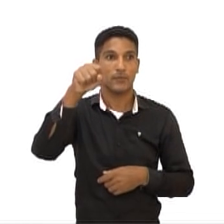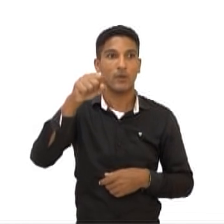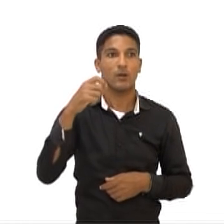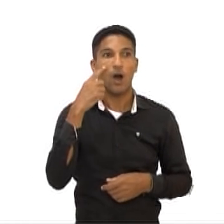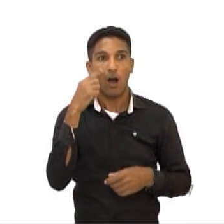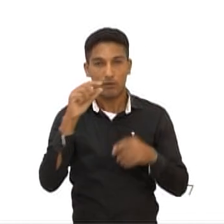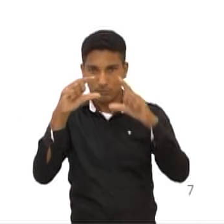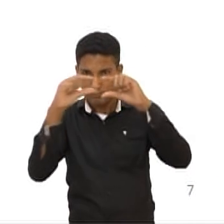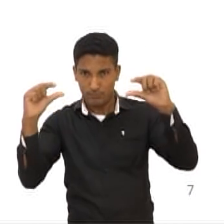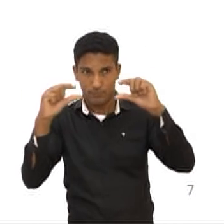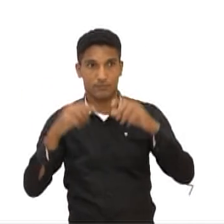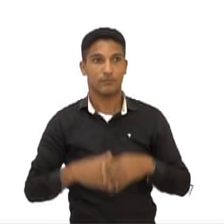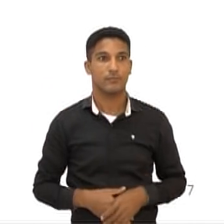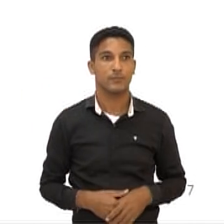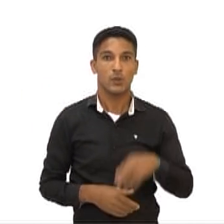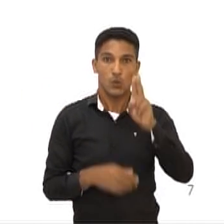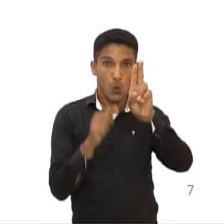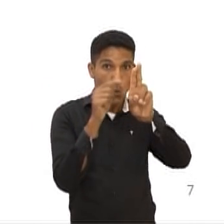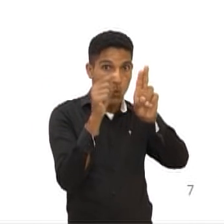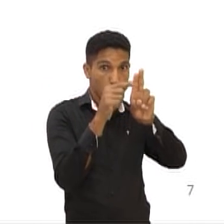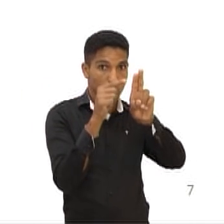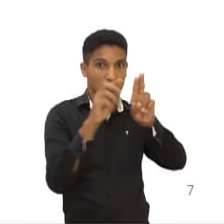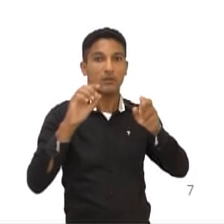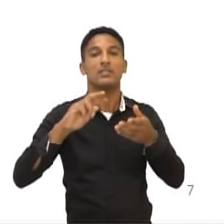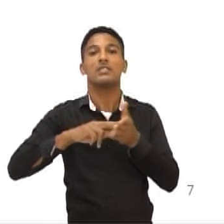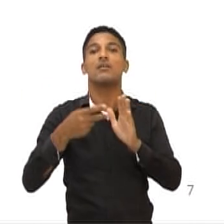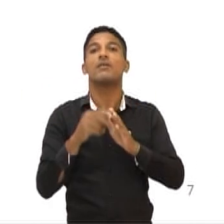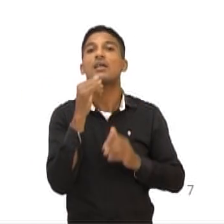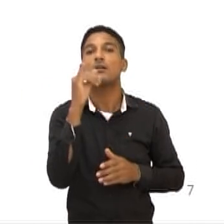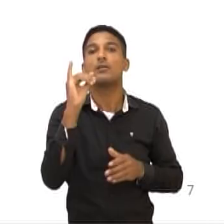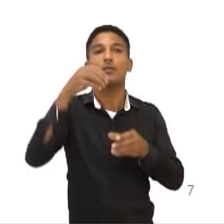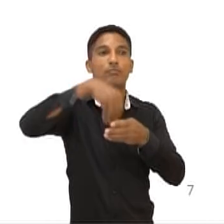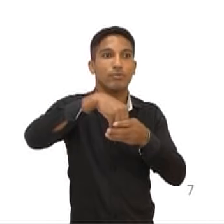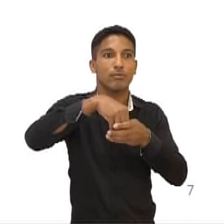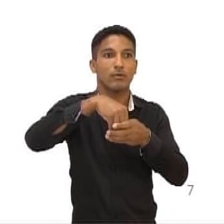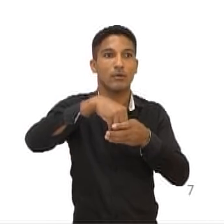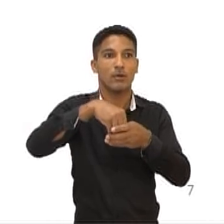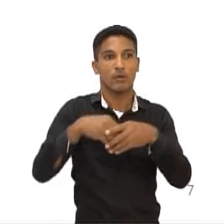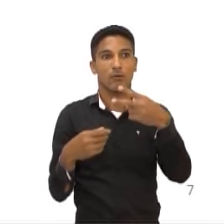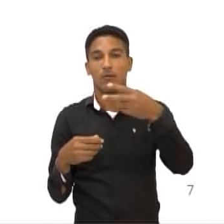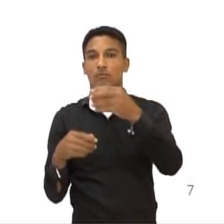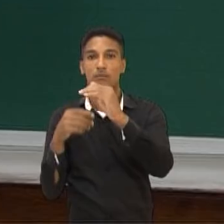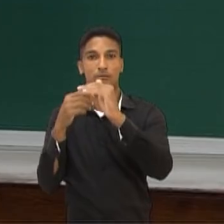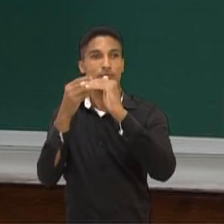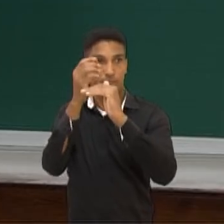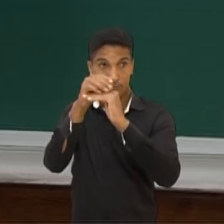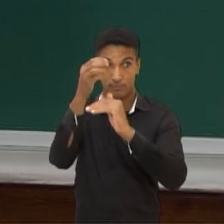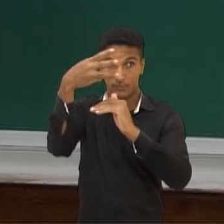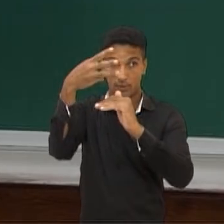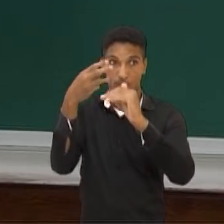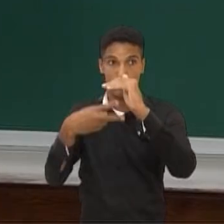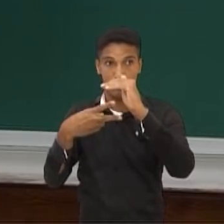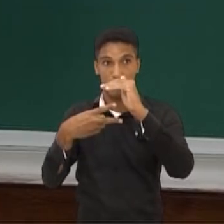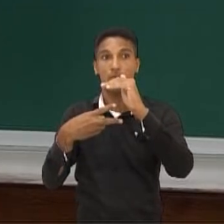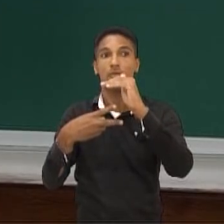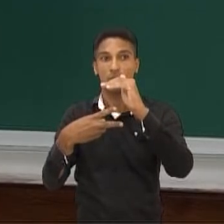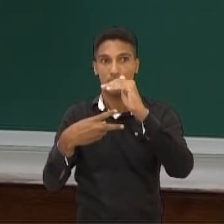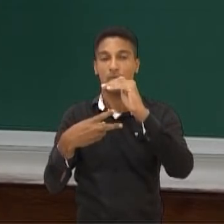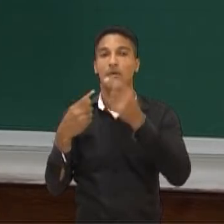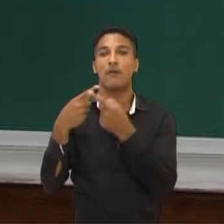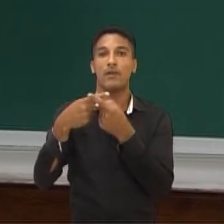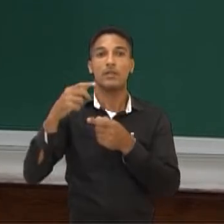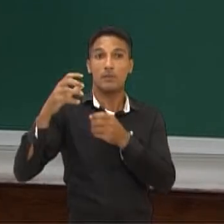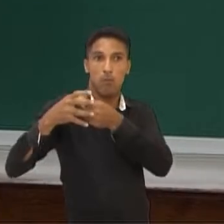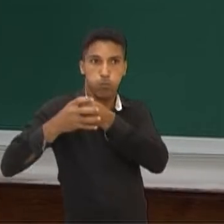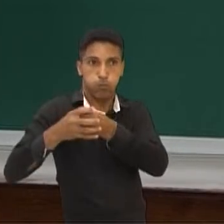representada pela letra U, ela é 3/6 da pressão vezes a variação do volume. Trago aqui para vocês, né,